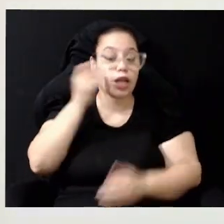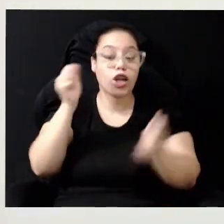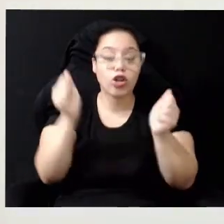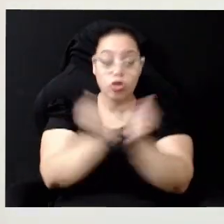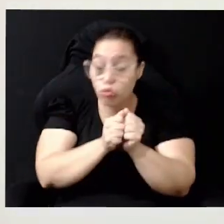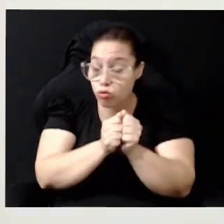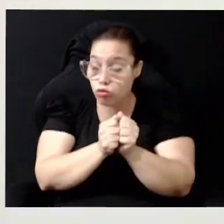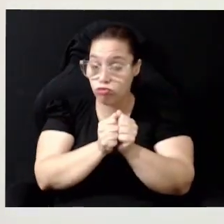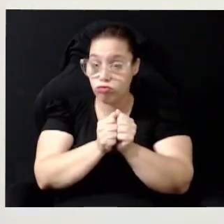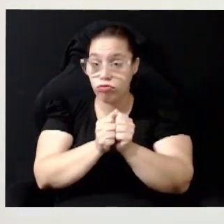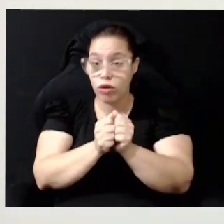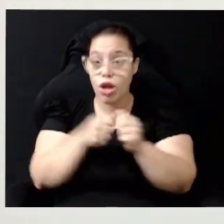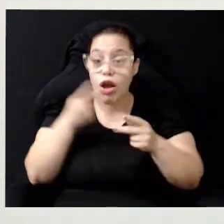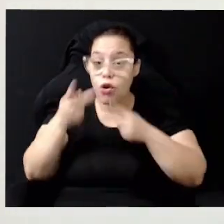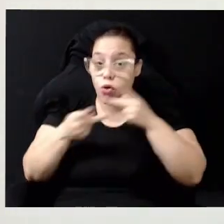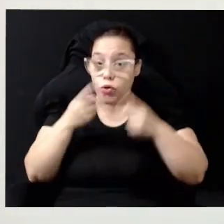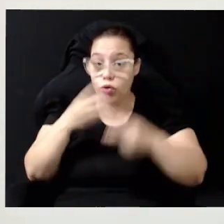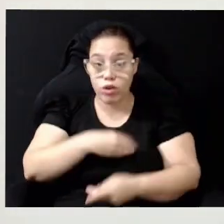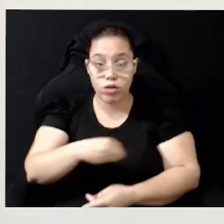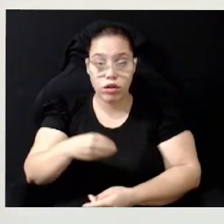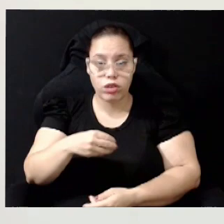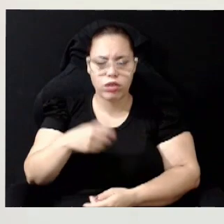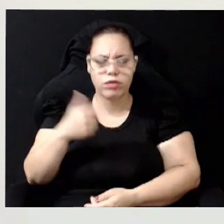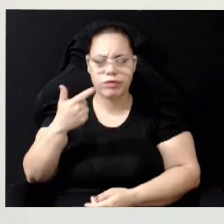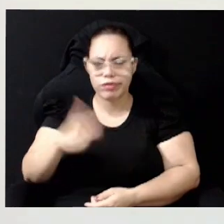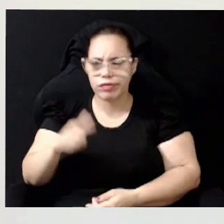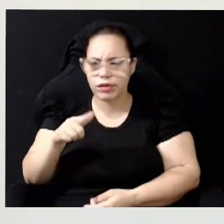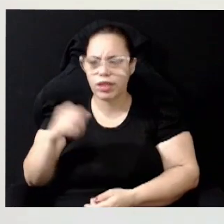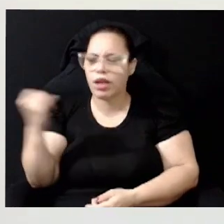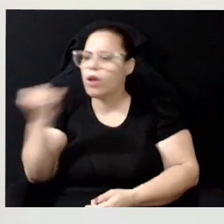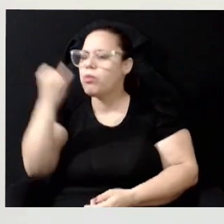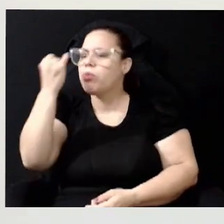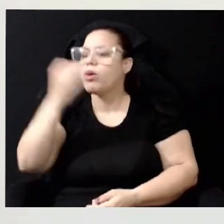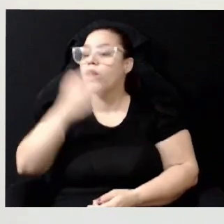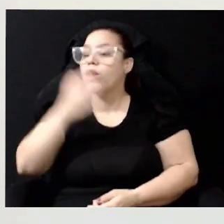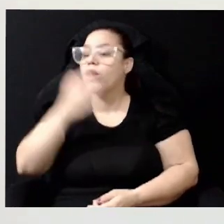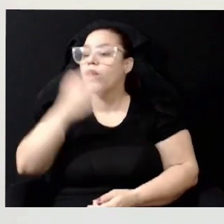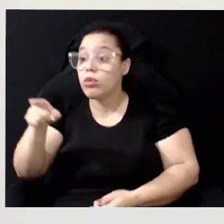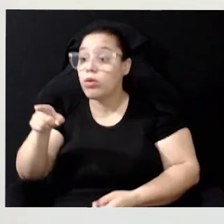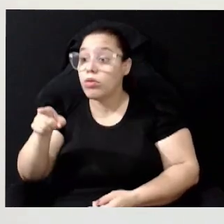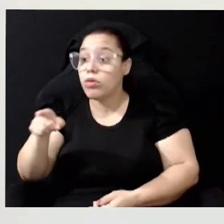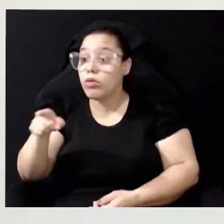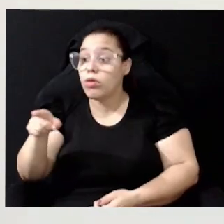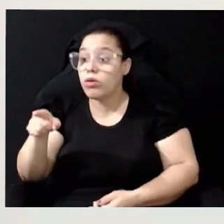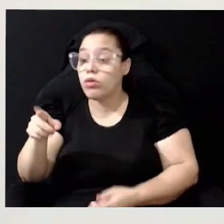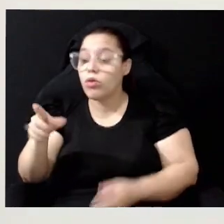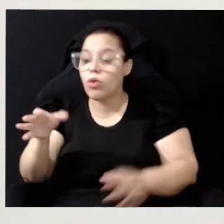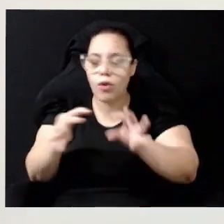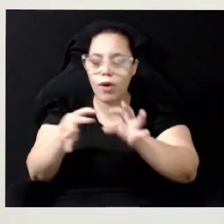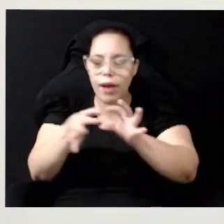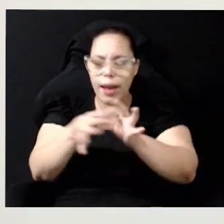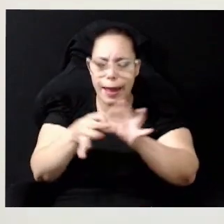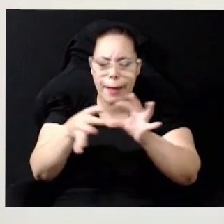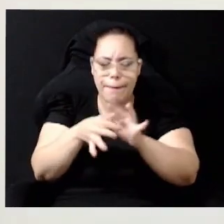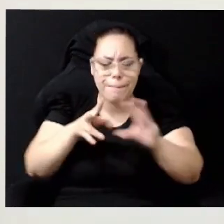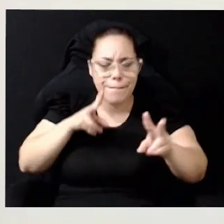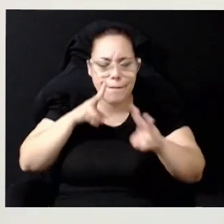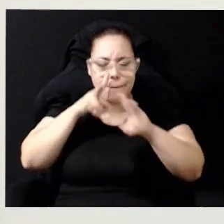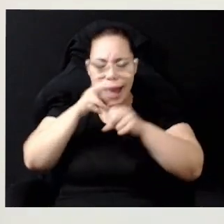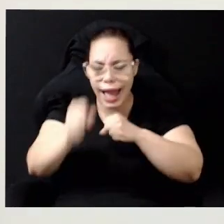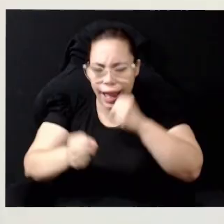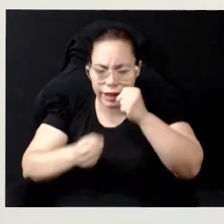dele. Fale para o seu filho muitas e muitas vezes o quanto ele é importante para você. Deixe essa conexão muito